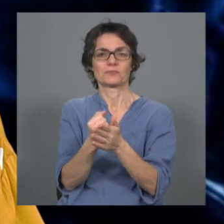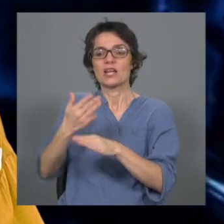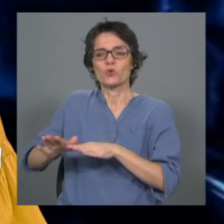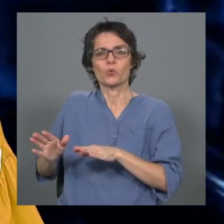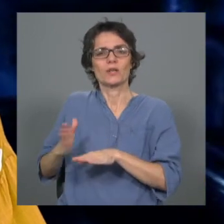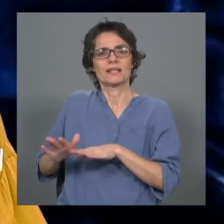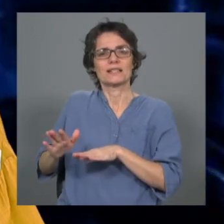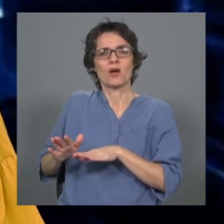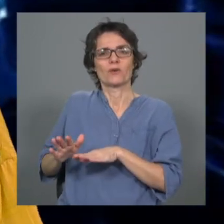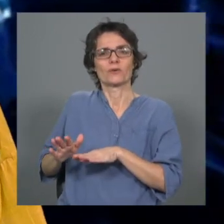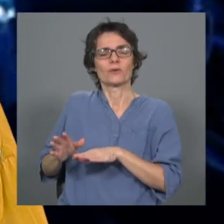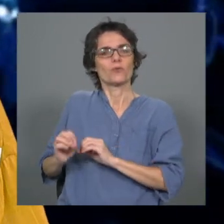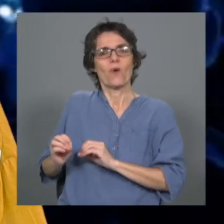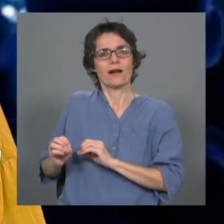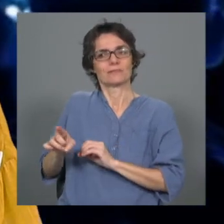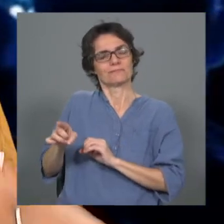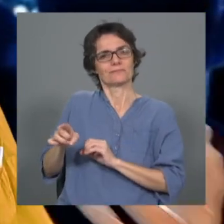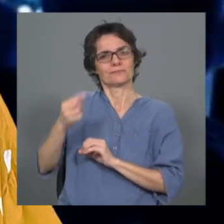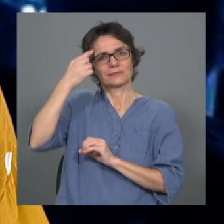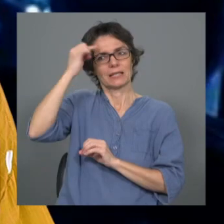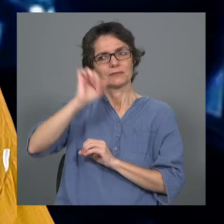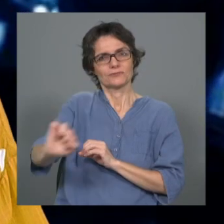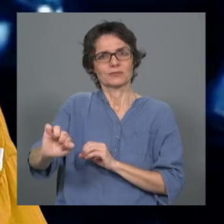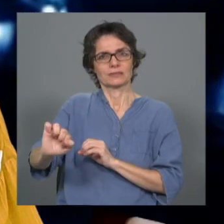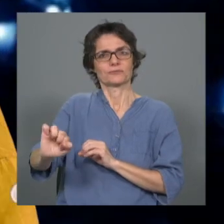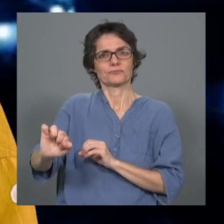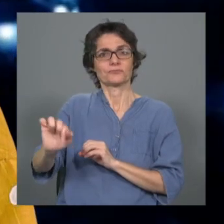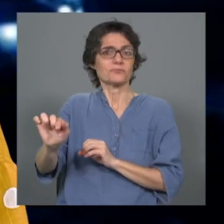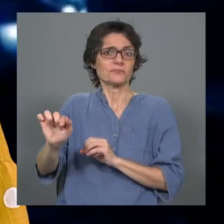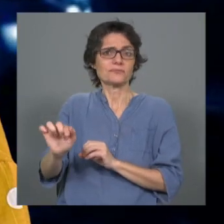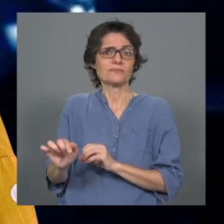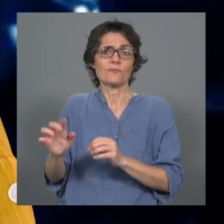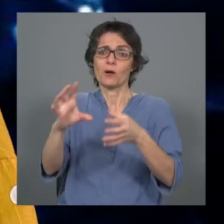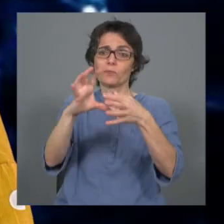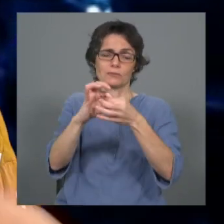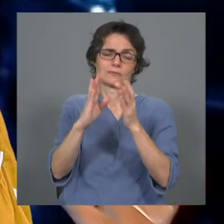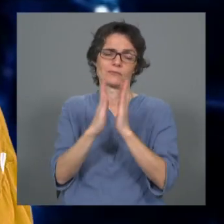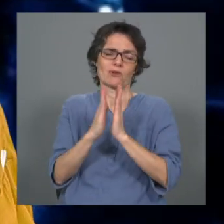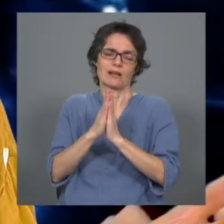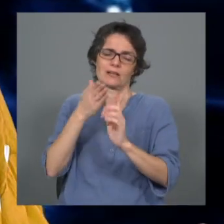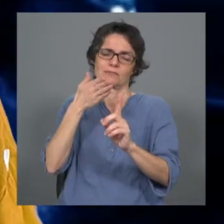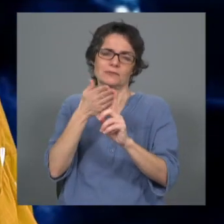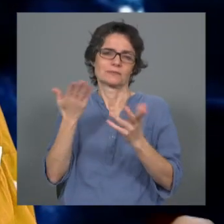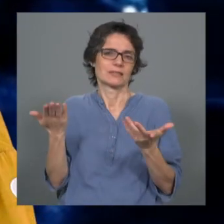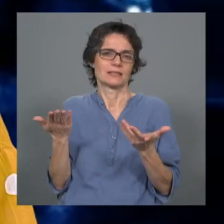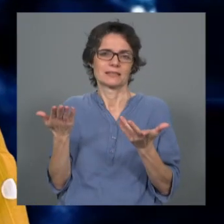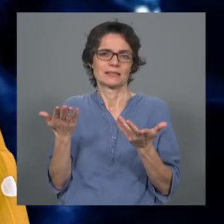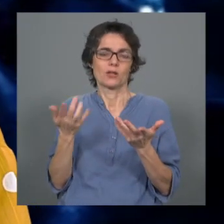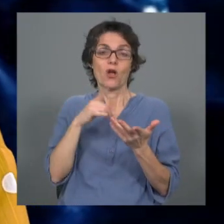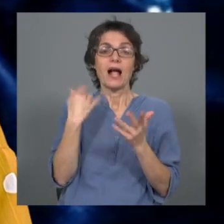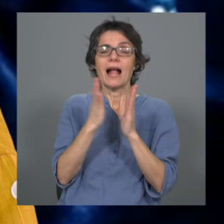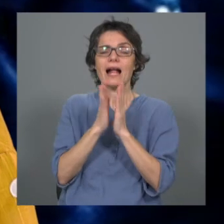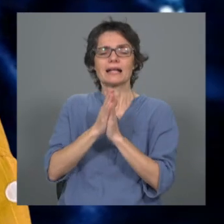era também o mote do sínodo, o sonho missionário de chegar a todos, não é?